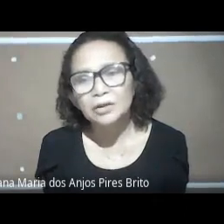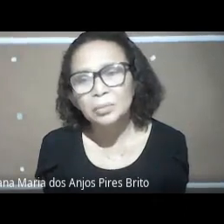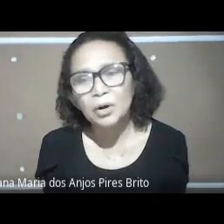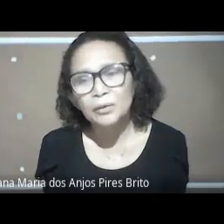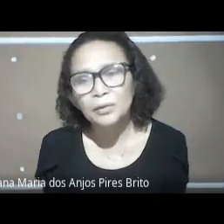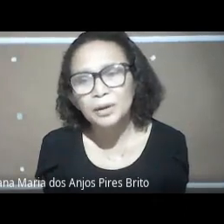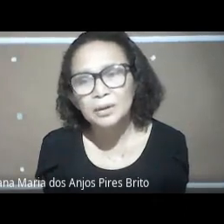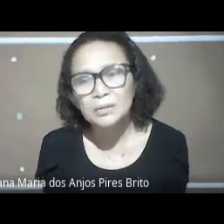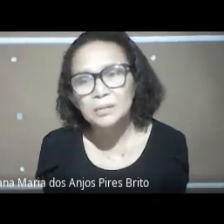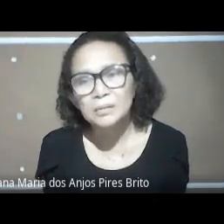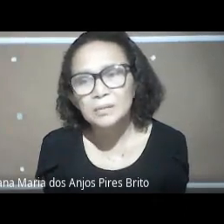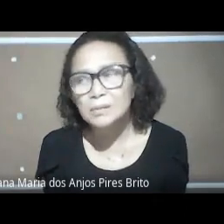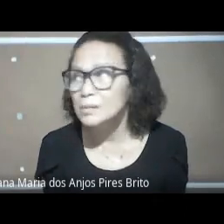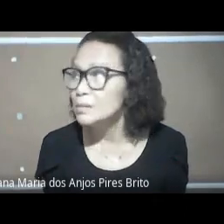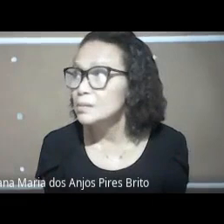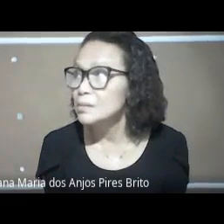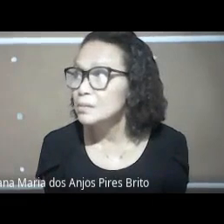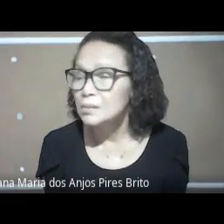Evandro, me ouve?